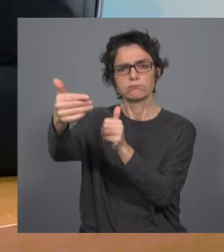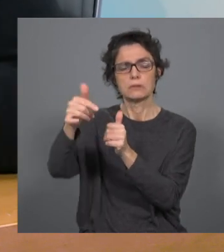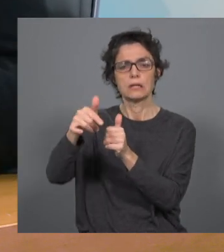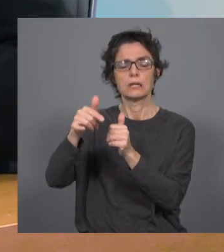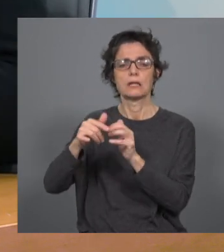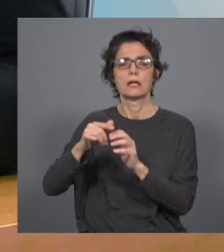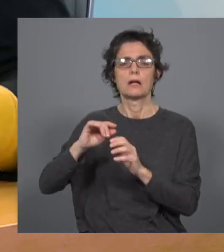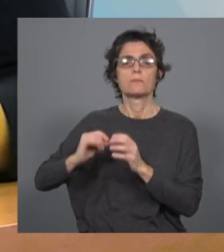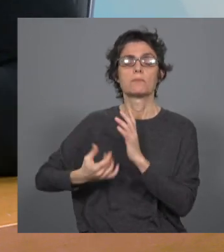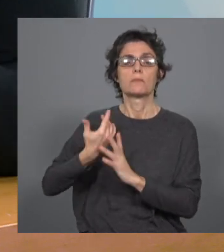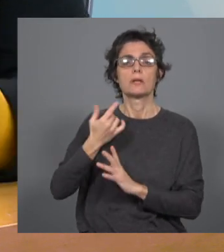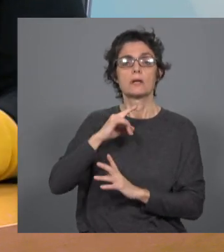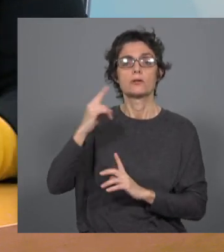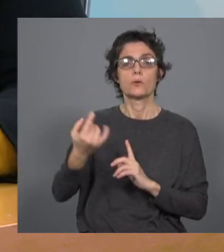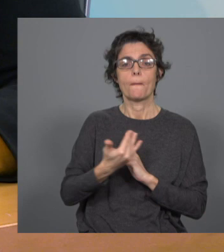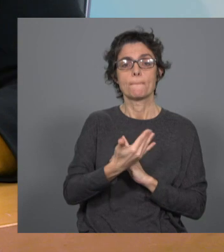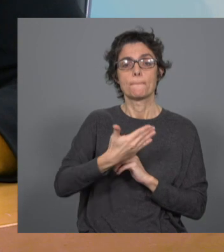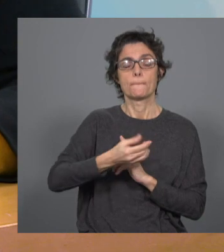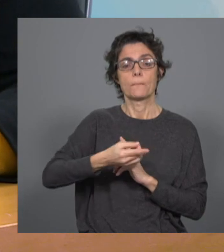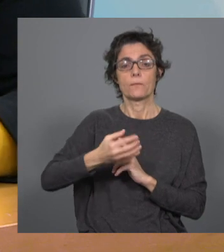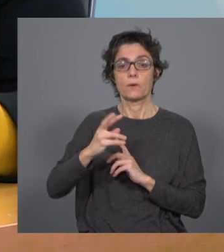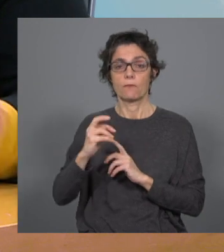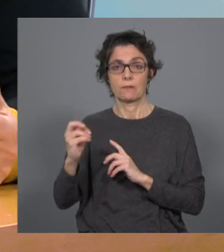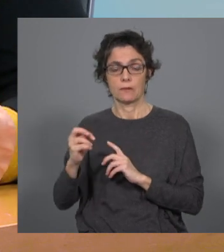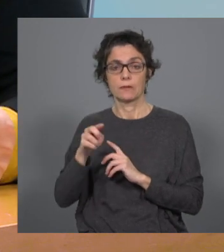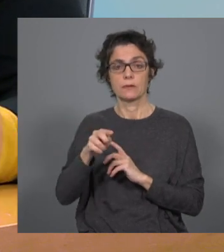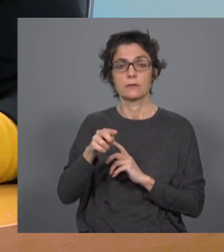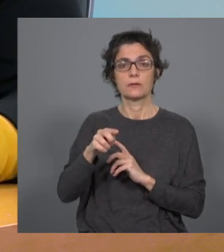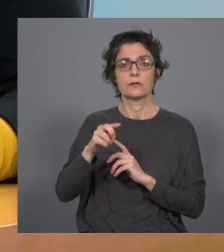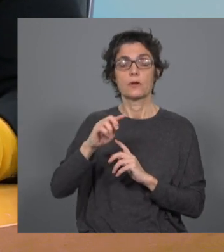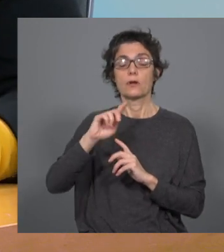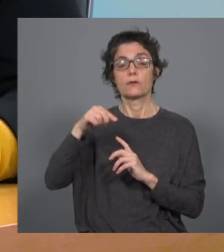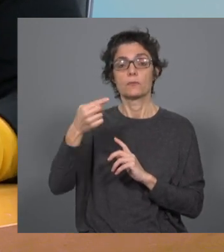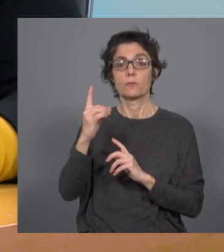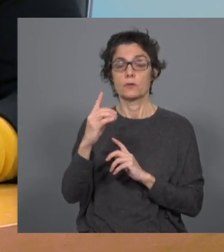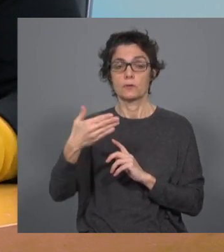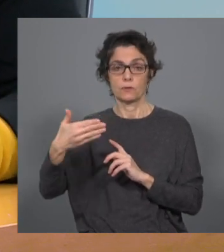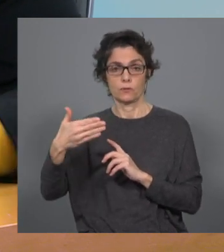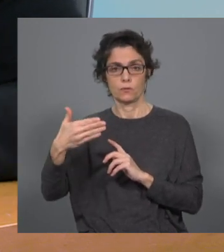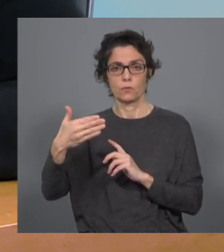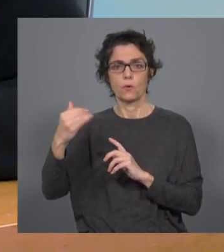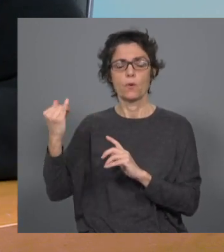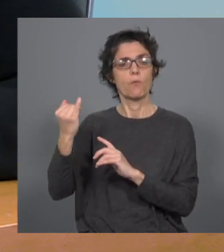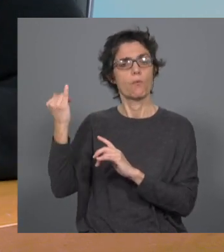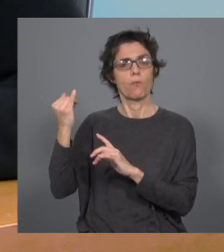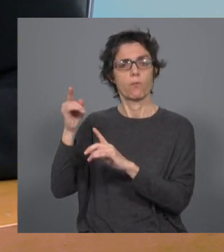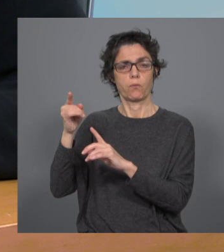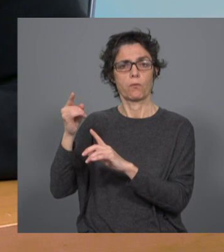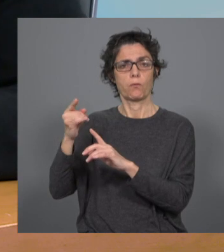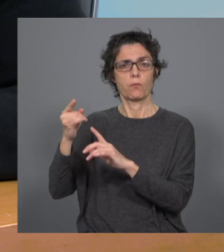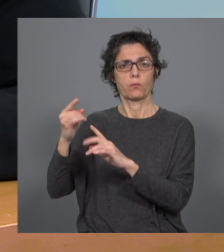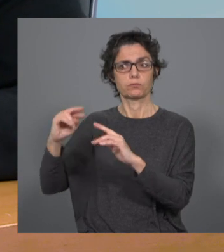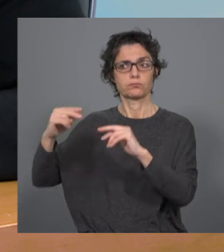portanto, como ainda o embrião, e em 61 foi elevado à categoria de Instituto Secular e em